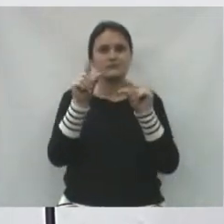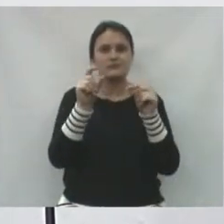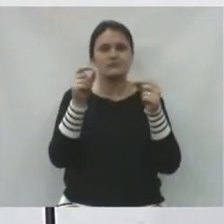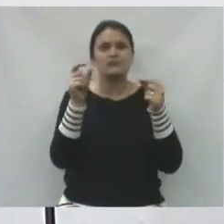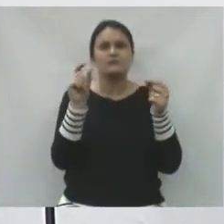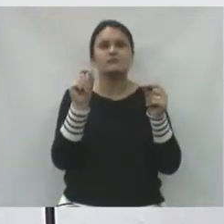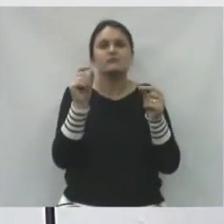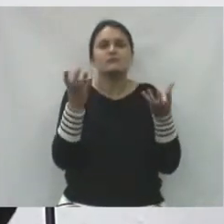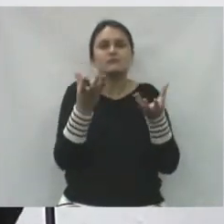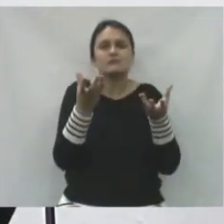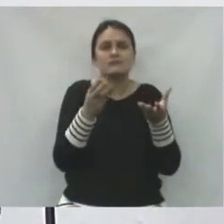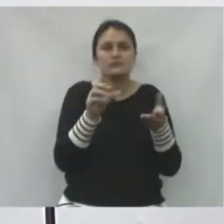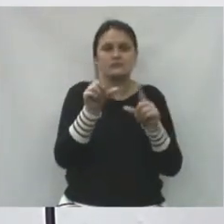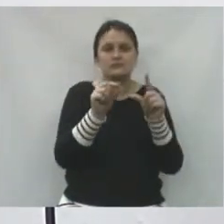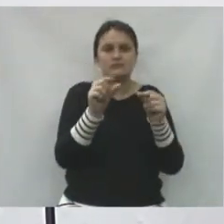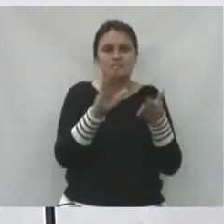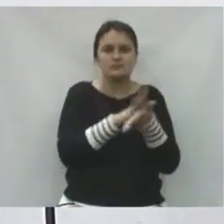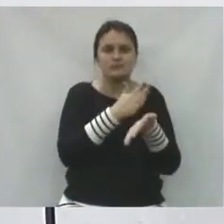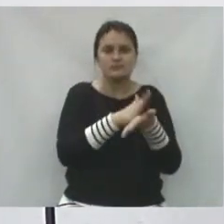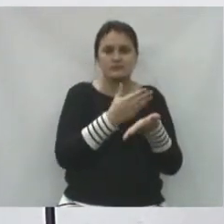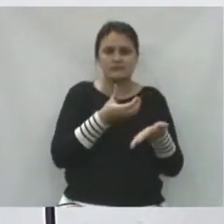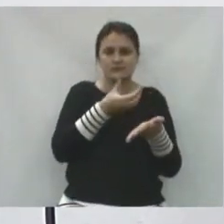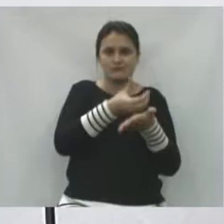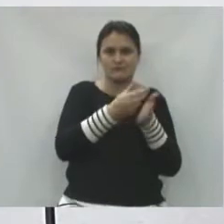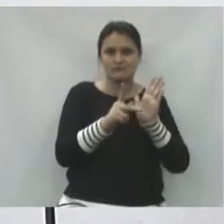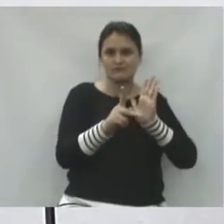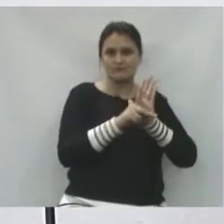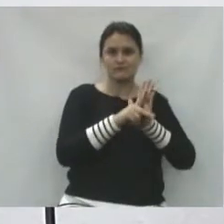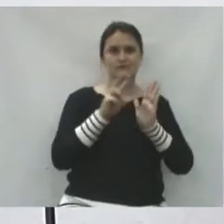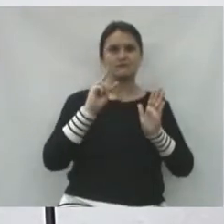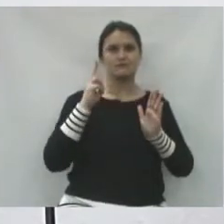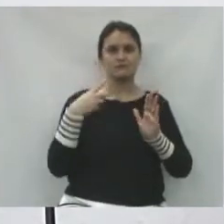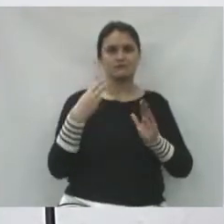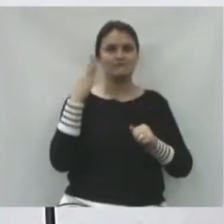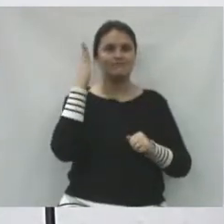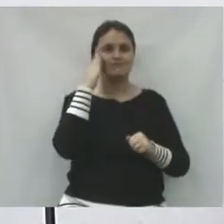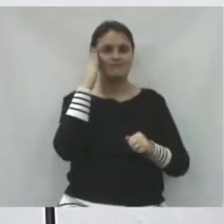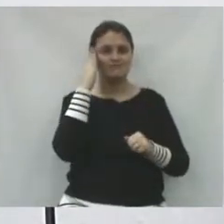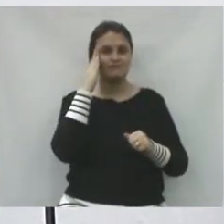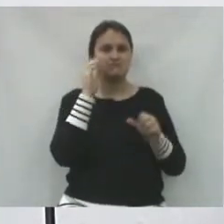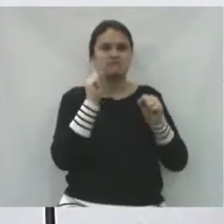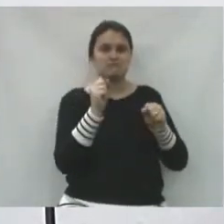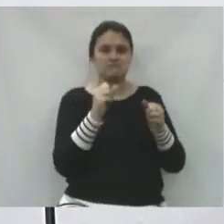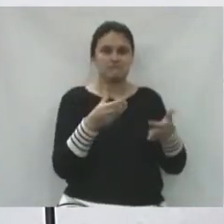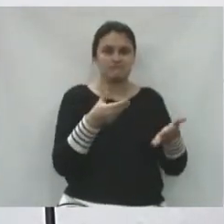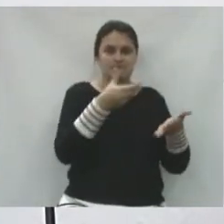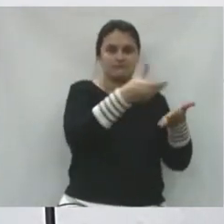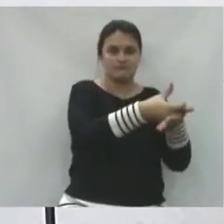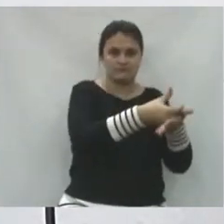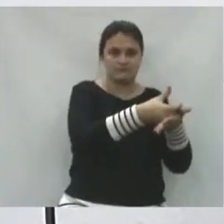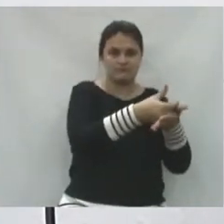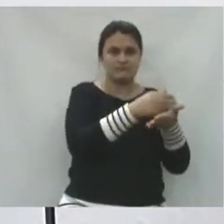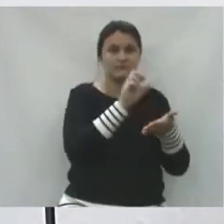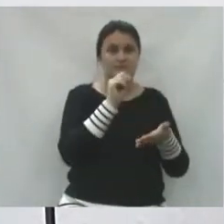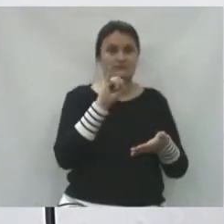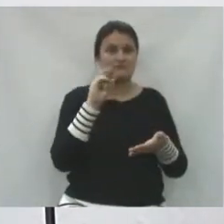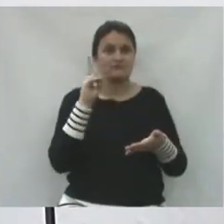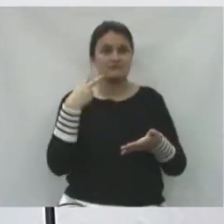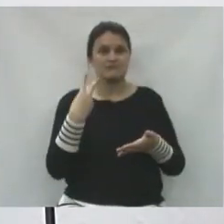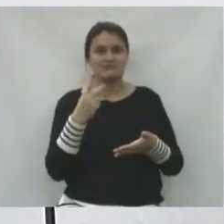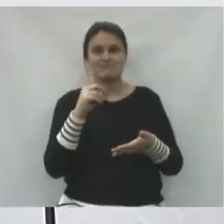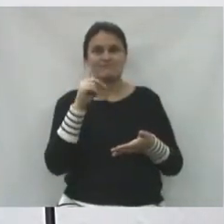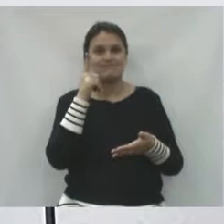naqueles lugares aonde o próprio vereador entender que não está chegando